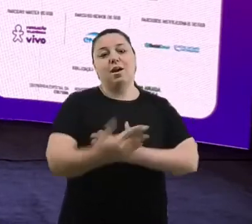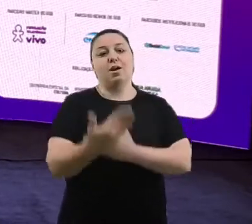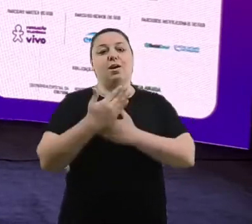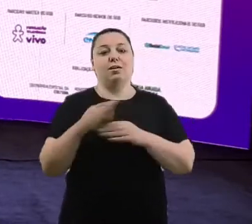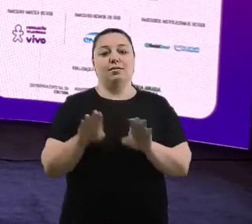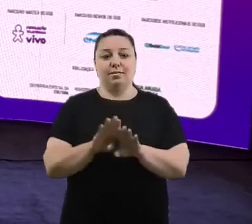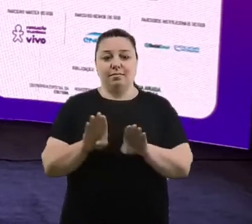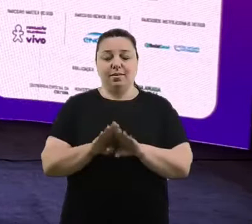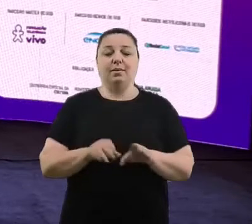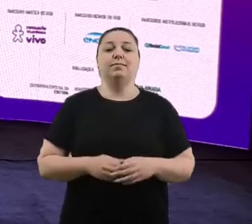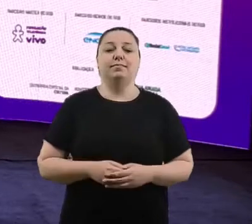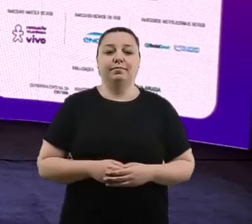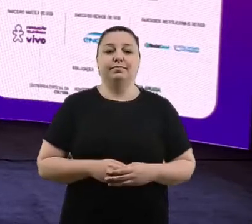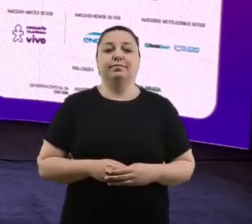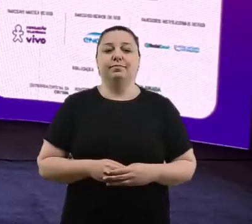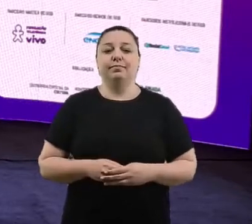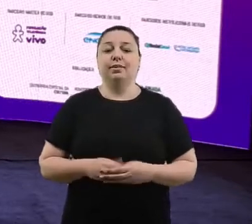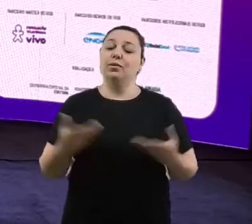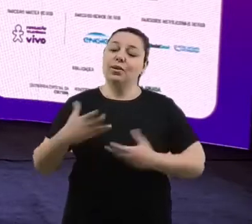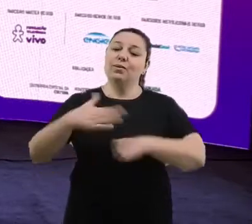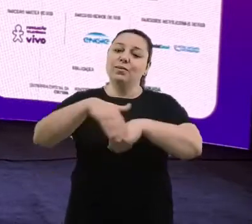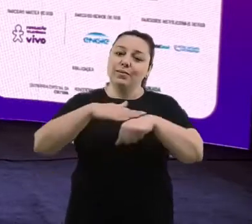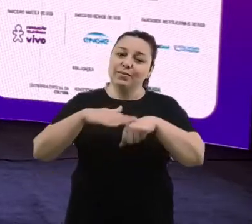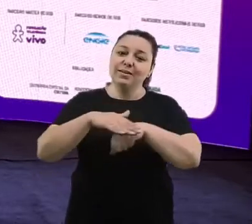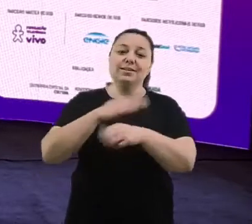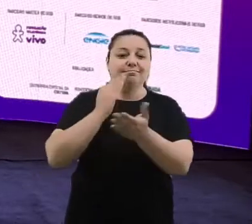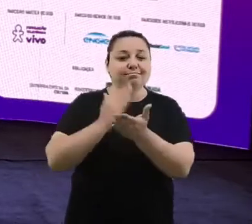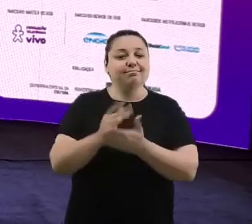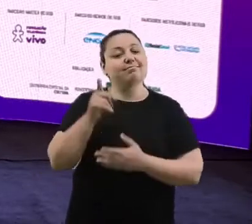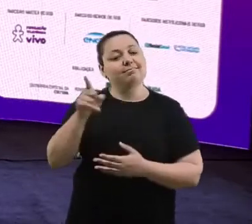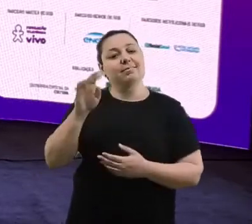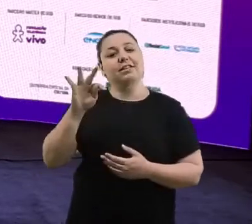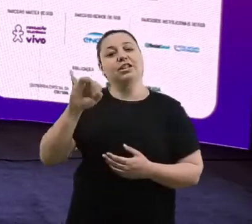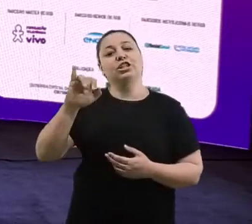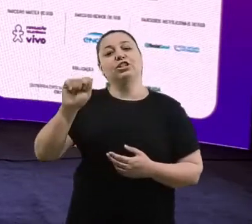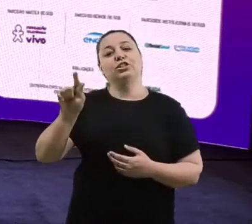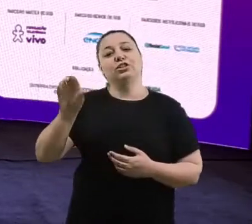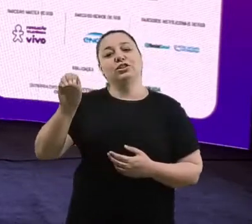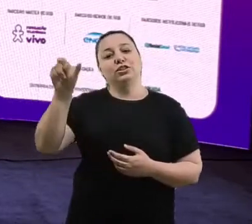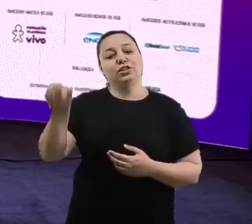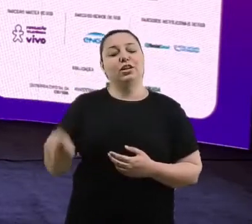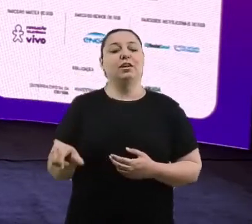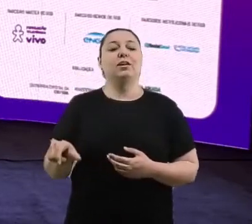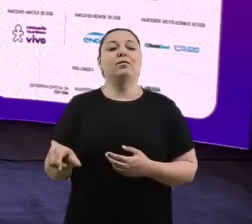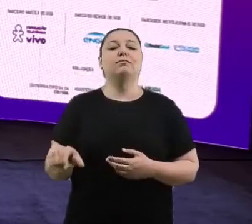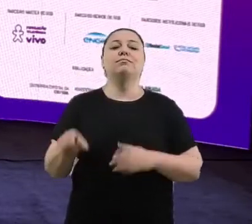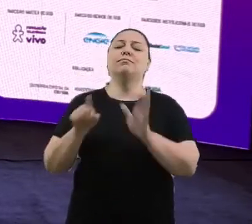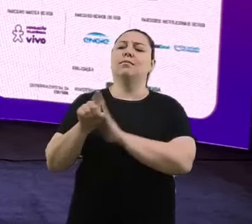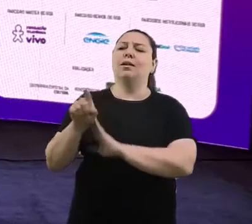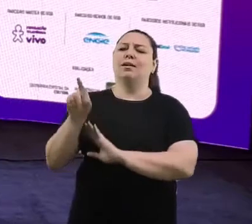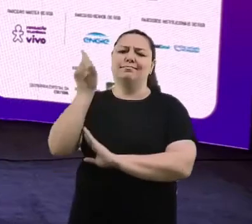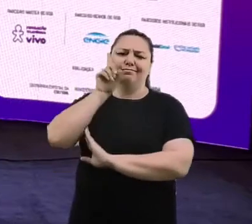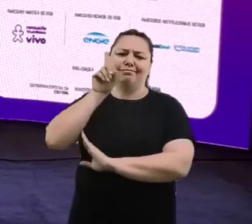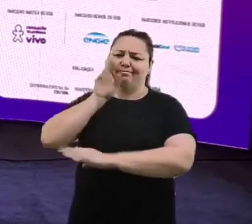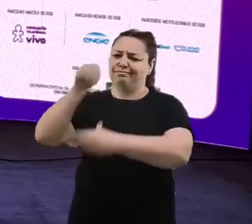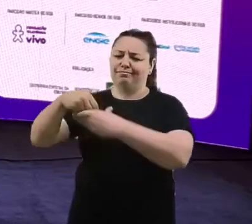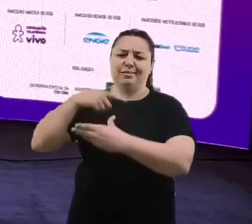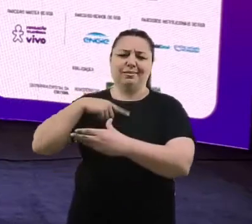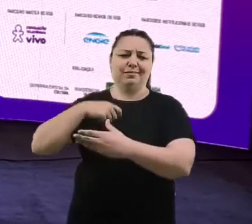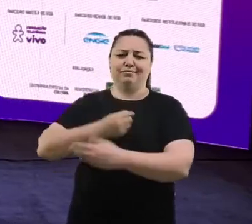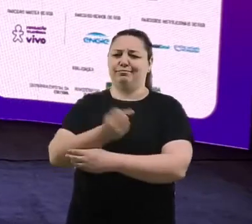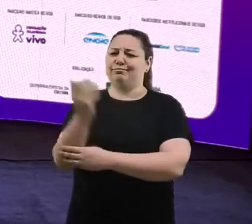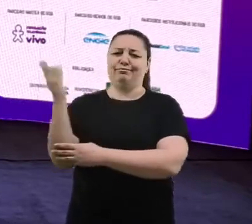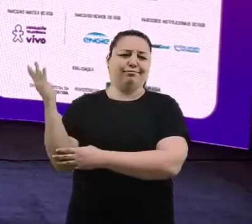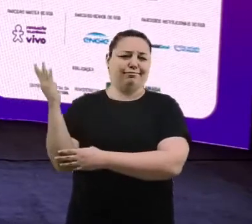com o Tiago. Né? Tiago, aqui nos Estados Unidos são milhares de apps e plataformas, a Uper é uma